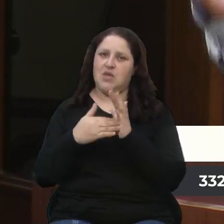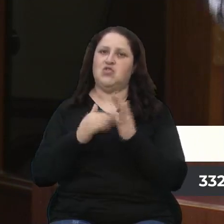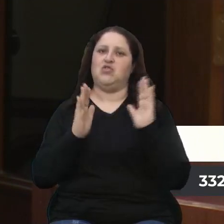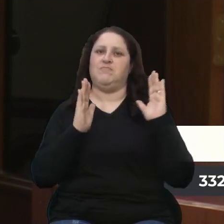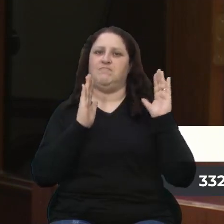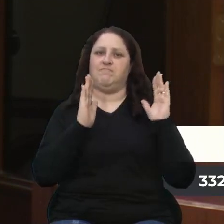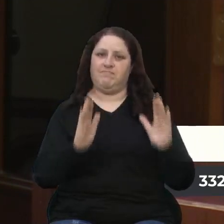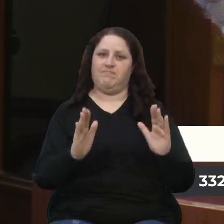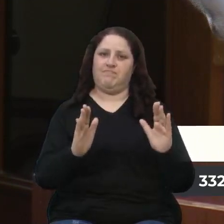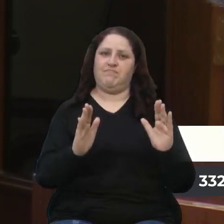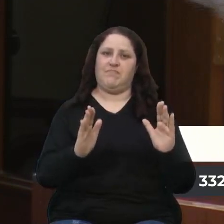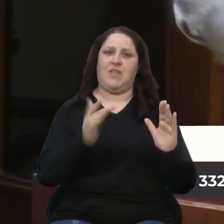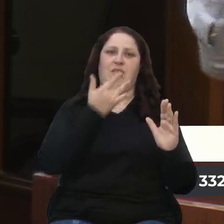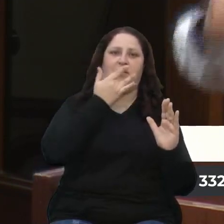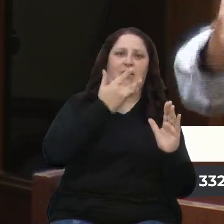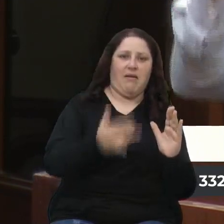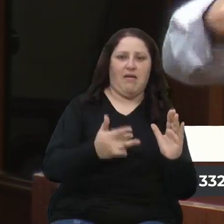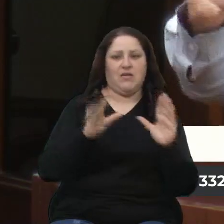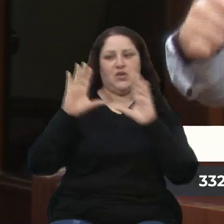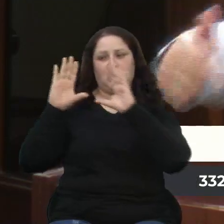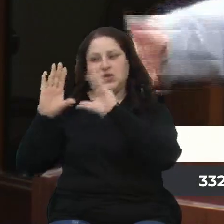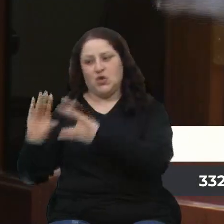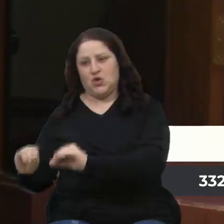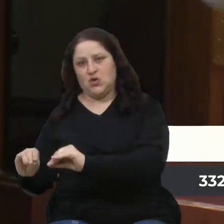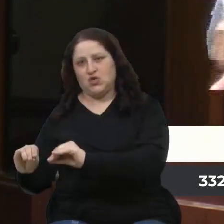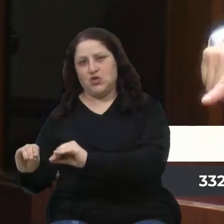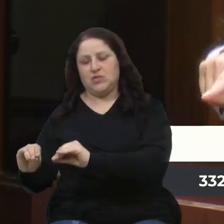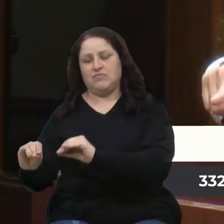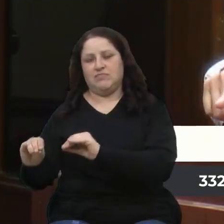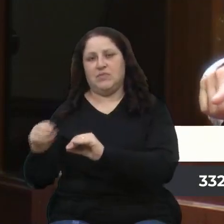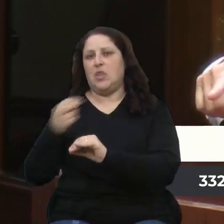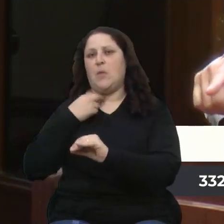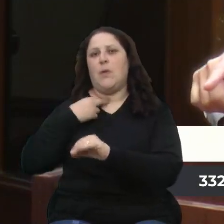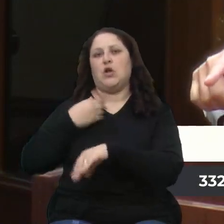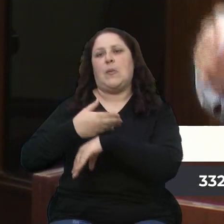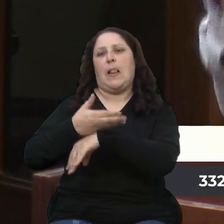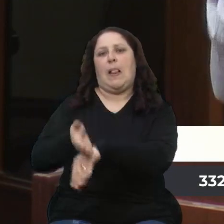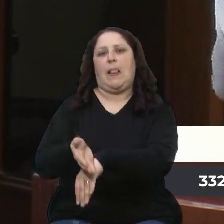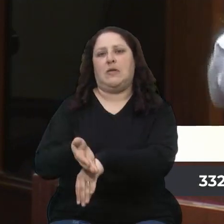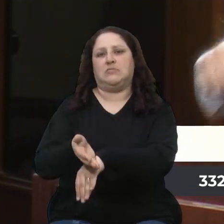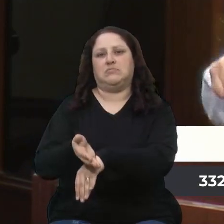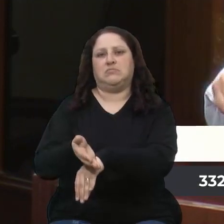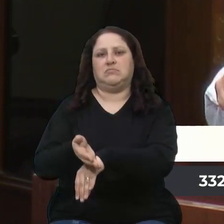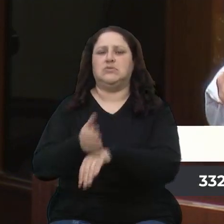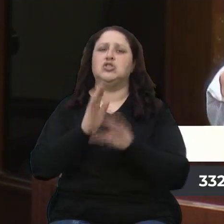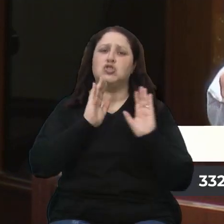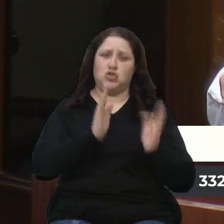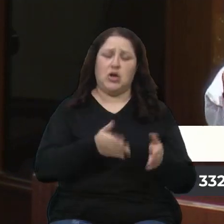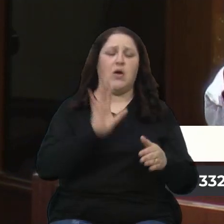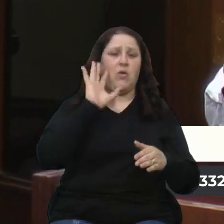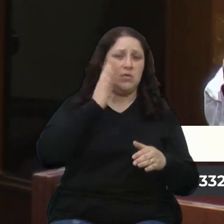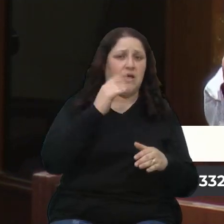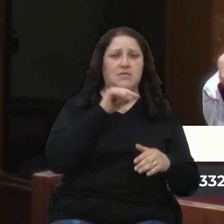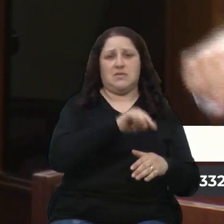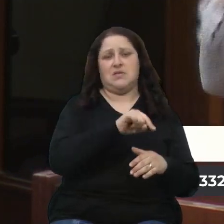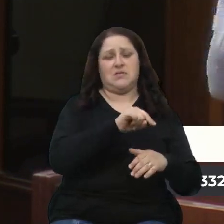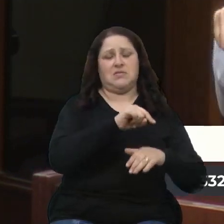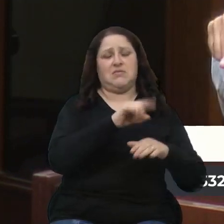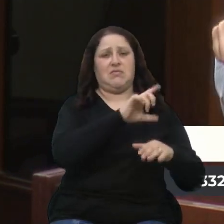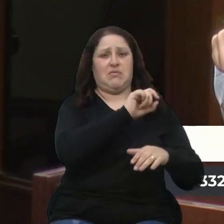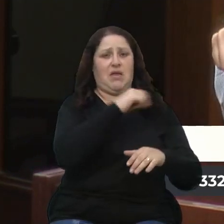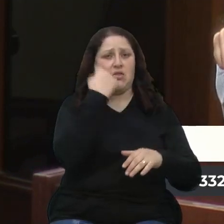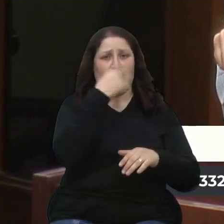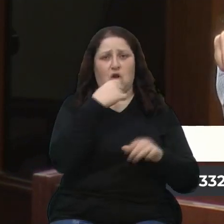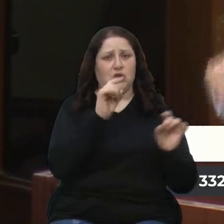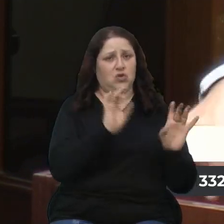criança ficaria no turno da tarde e da noite, não excedendo esse horário, que já acontece. No contraturno, hoje, se somar o